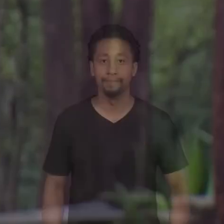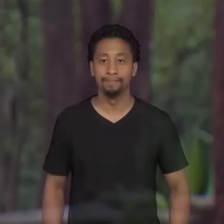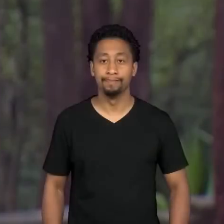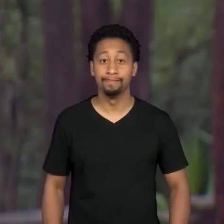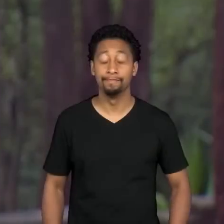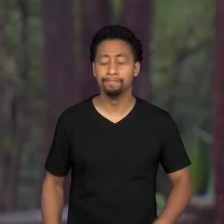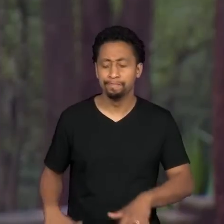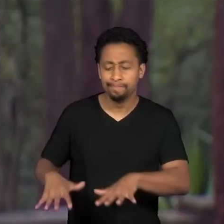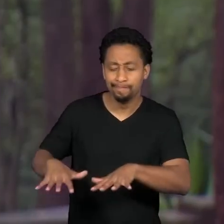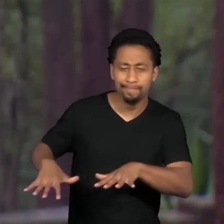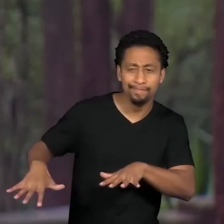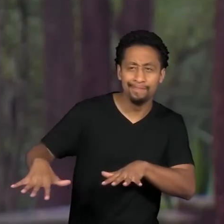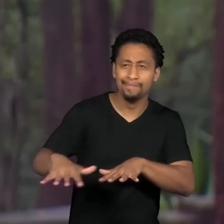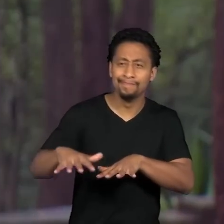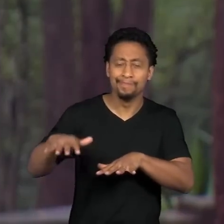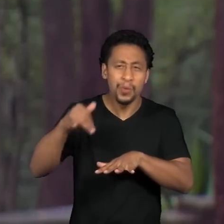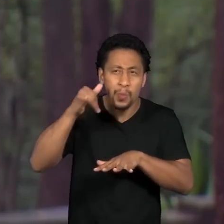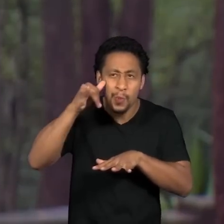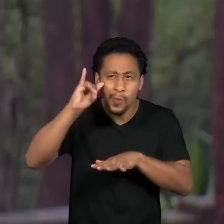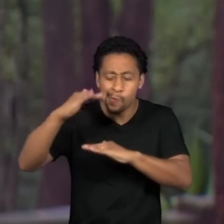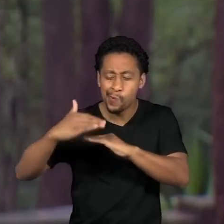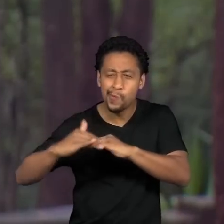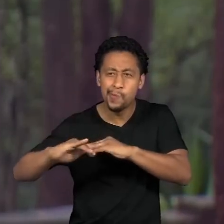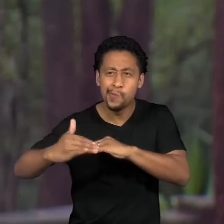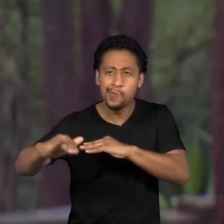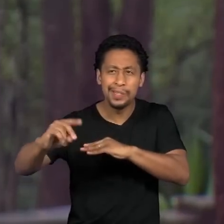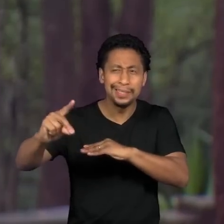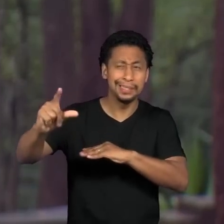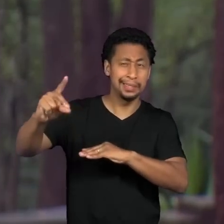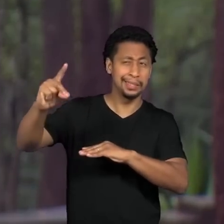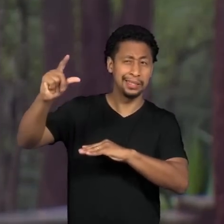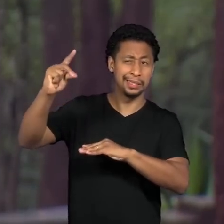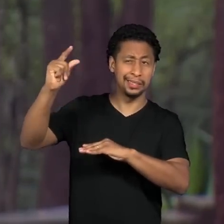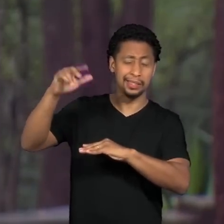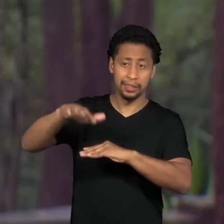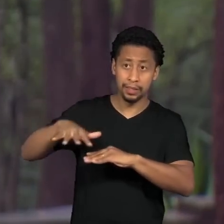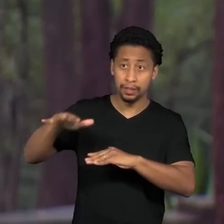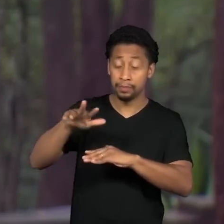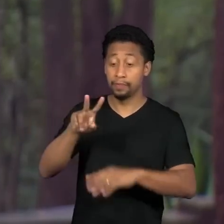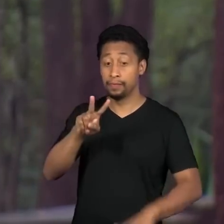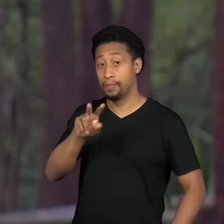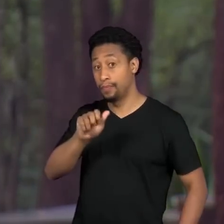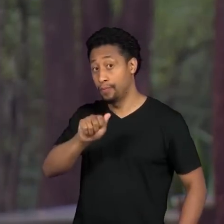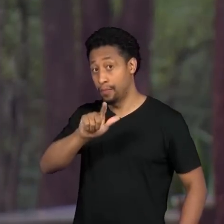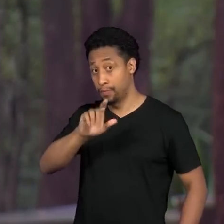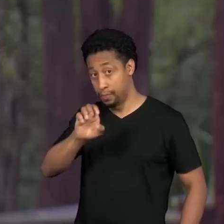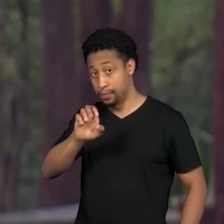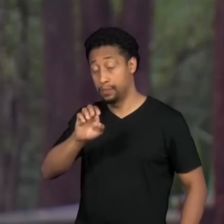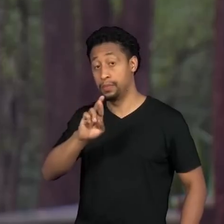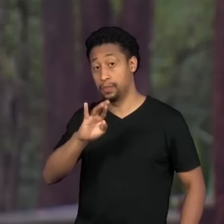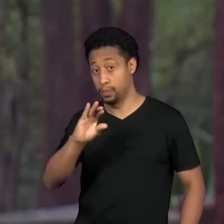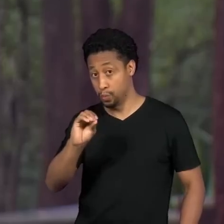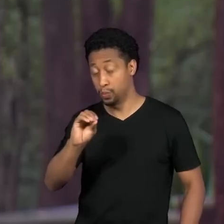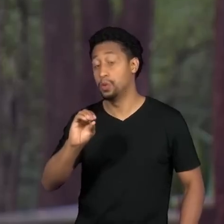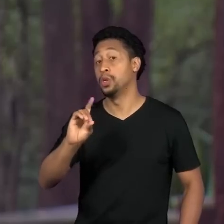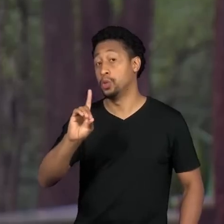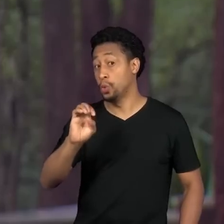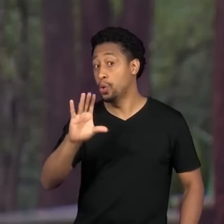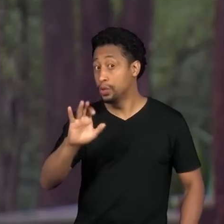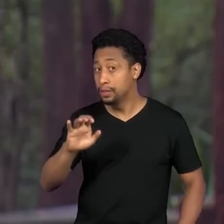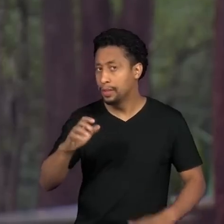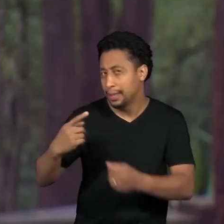Em uma antiga fazenda, numa região degradada do Vale do Rio Doce, na cidade mineira de